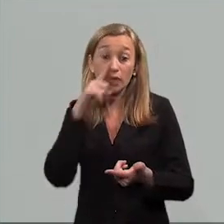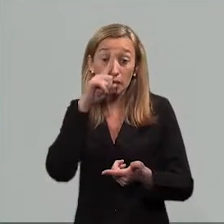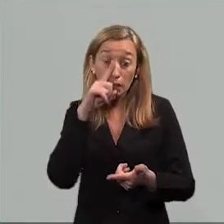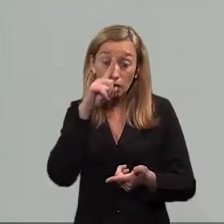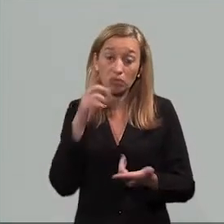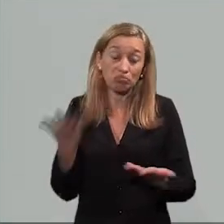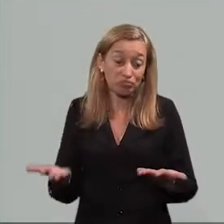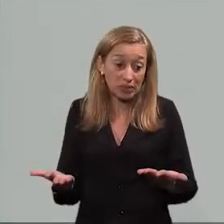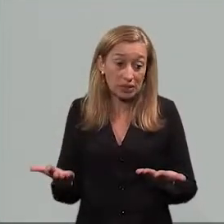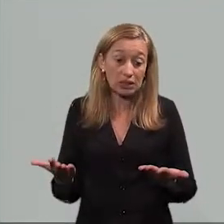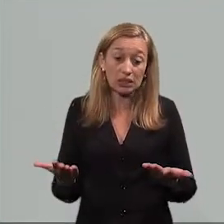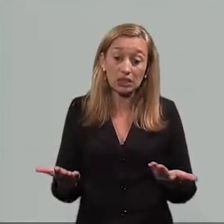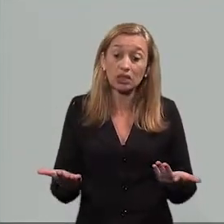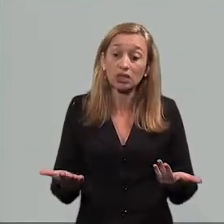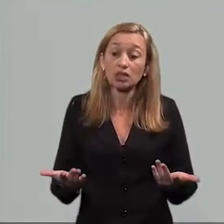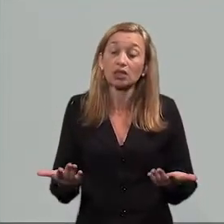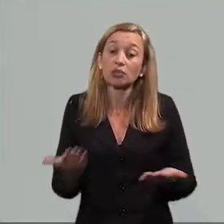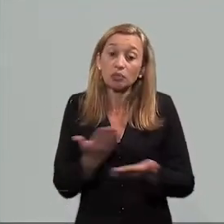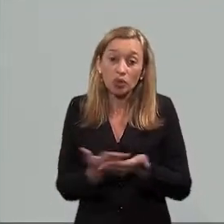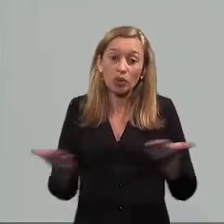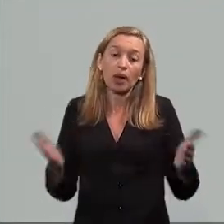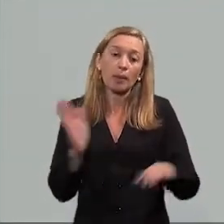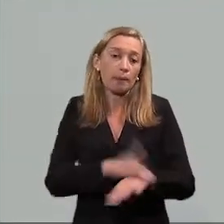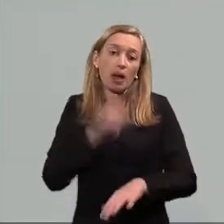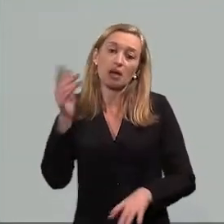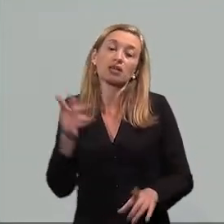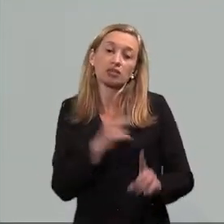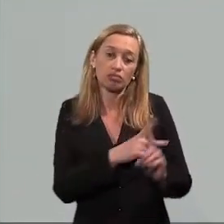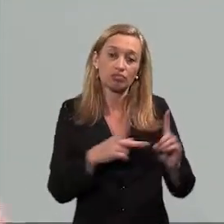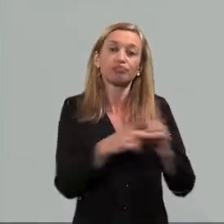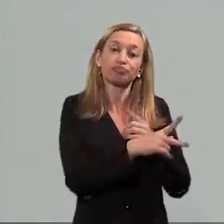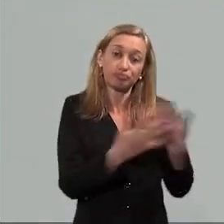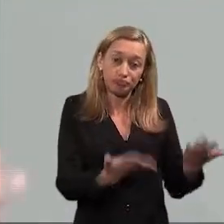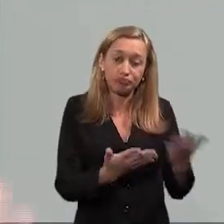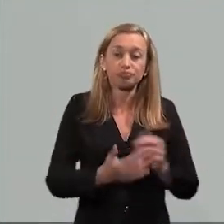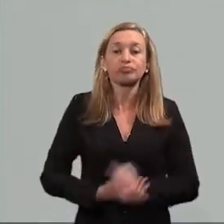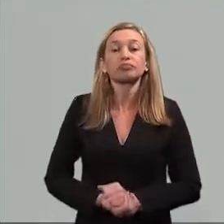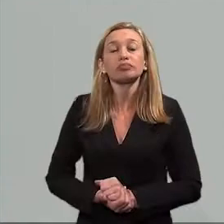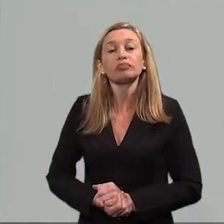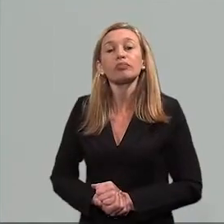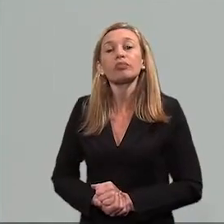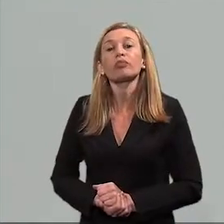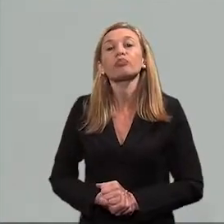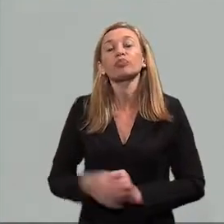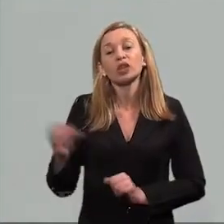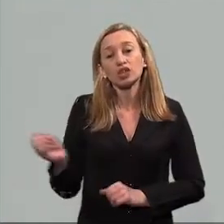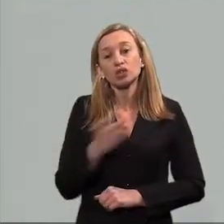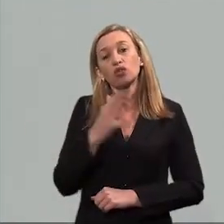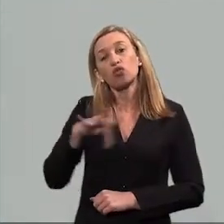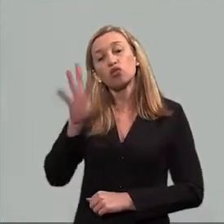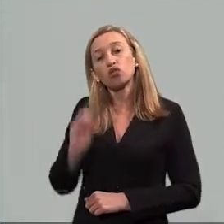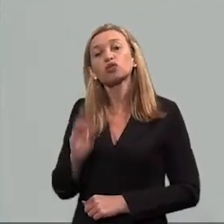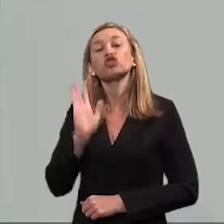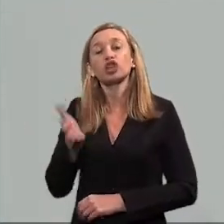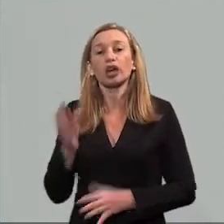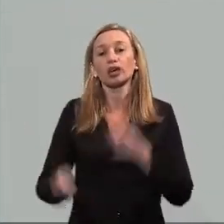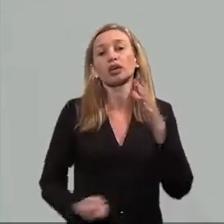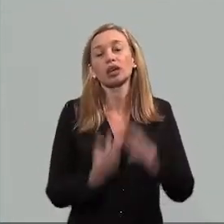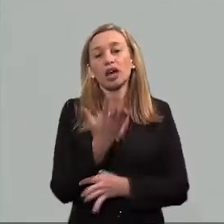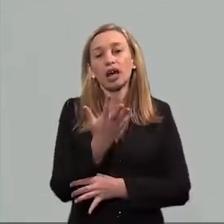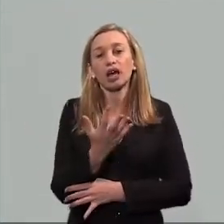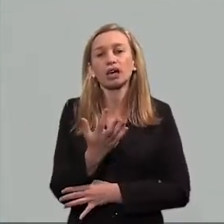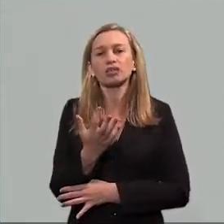etc., foi, né, um dos elementos que ajudou a agravar o problema do Rio Previdência. Esse novo fundo ele